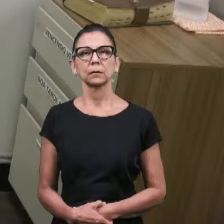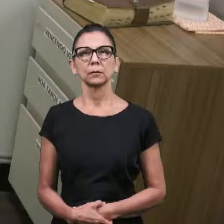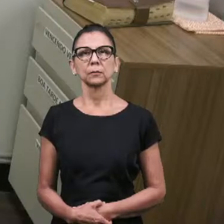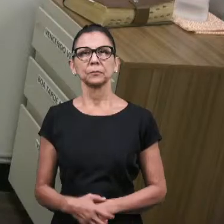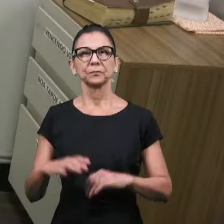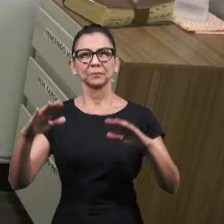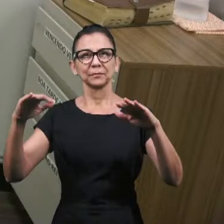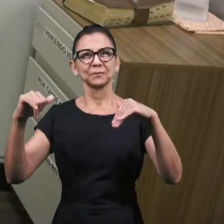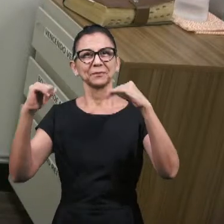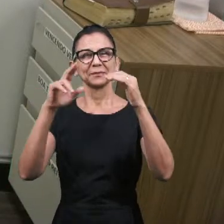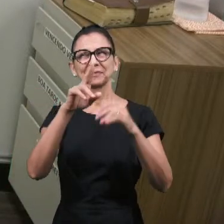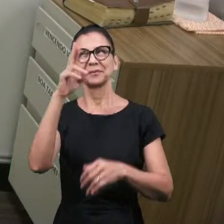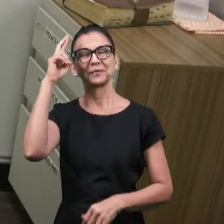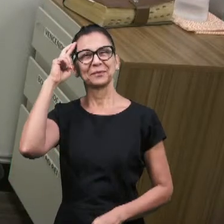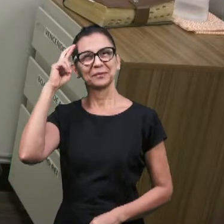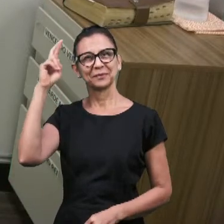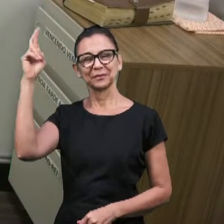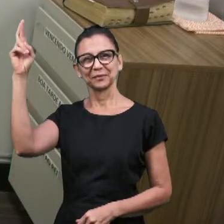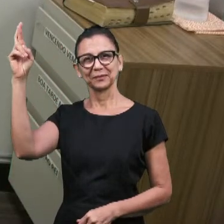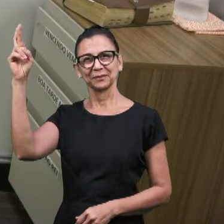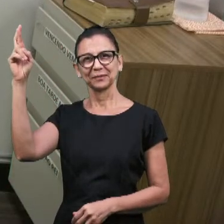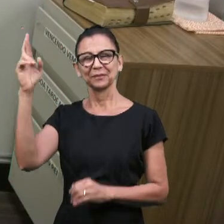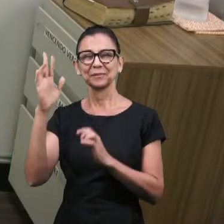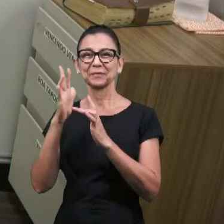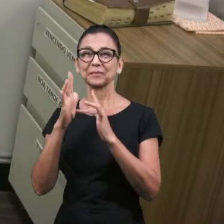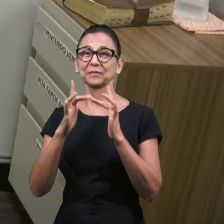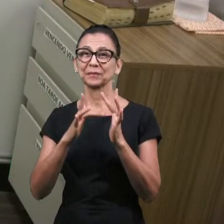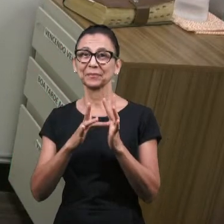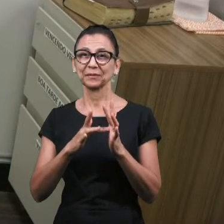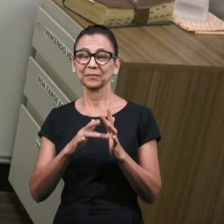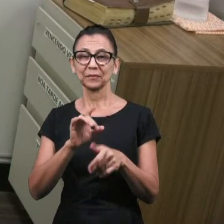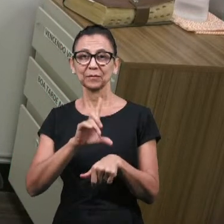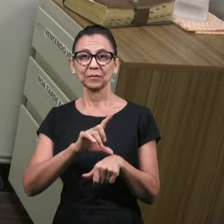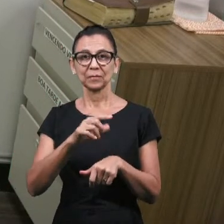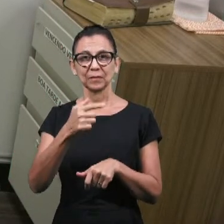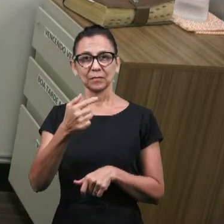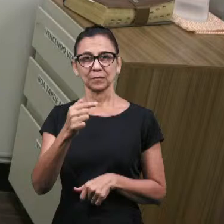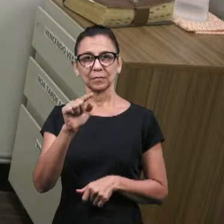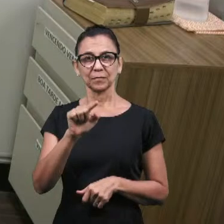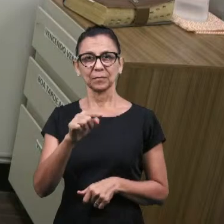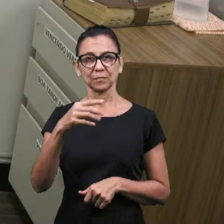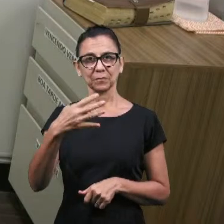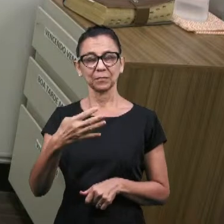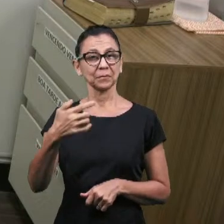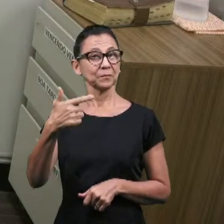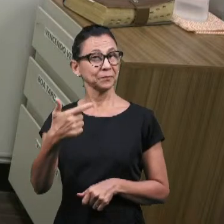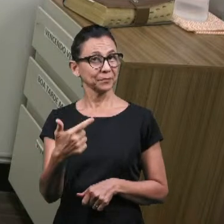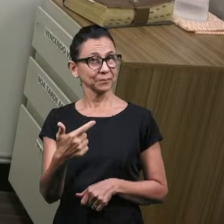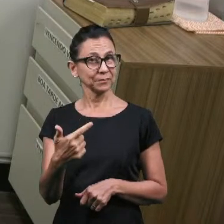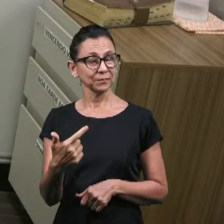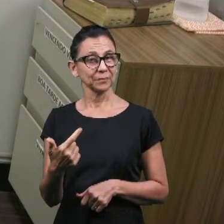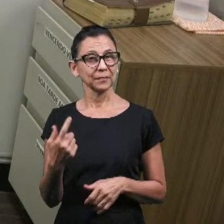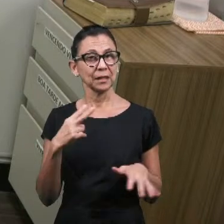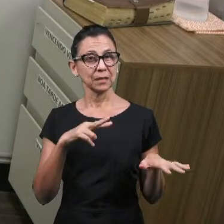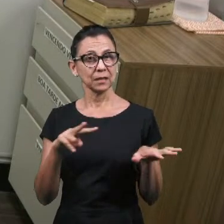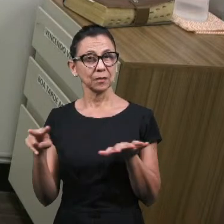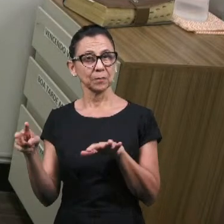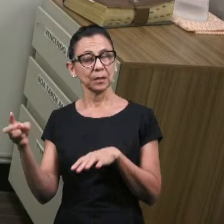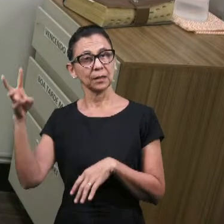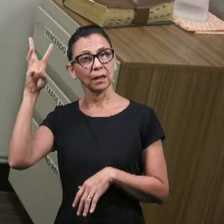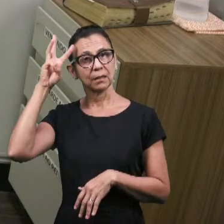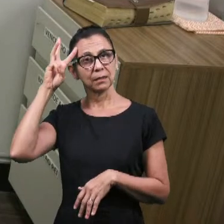elevado seja o nome do nosso senhor Jesus 19 horas mais 42 minutos desta terça-feira